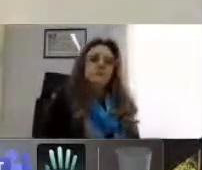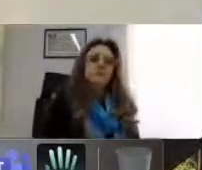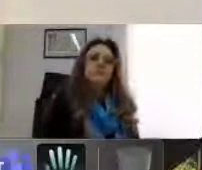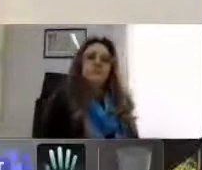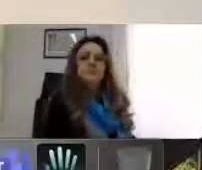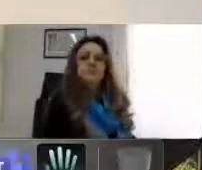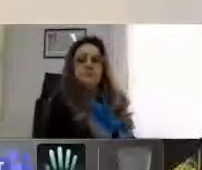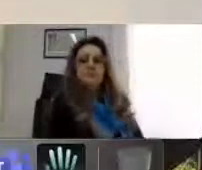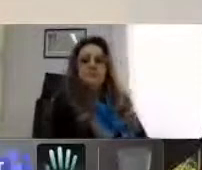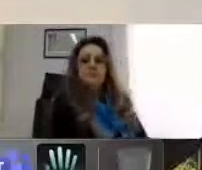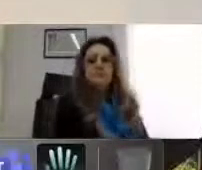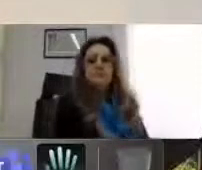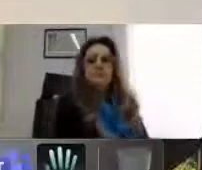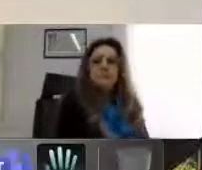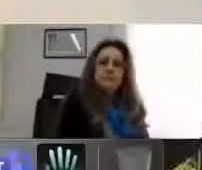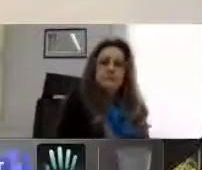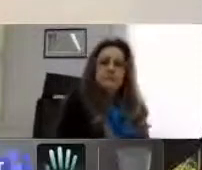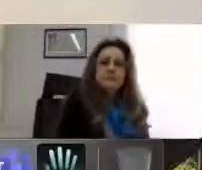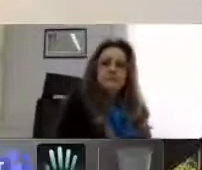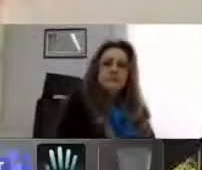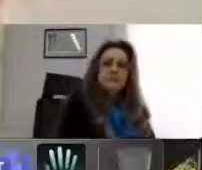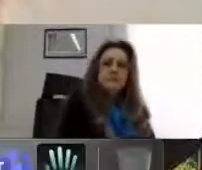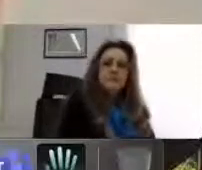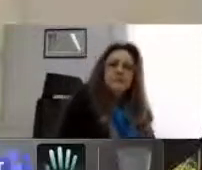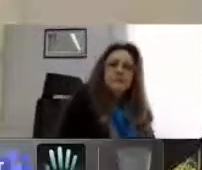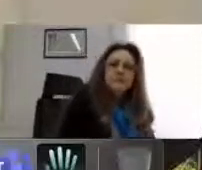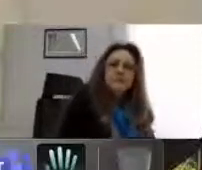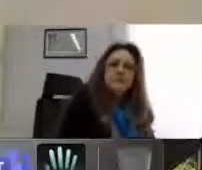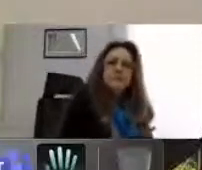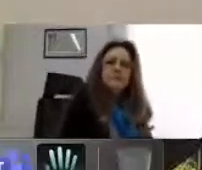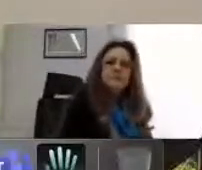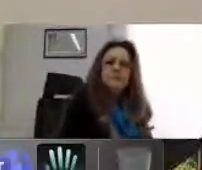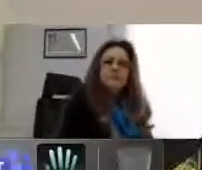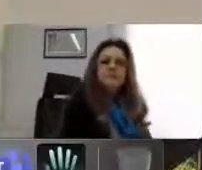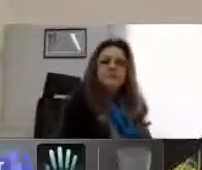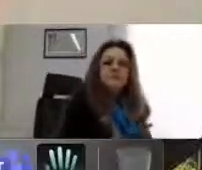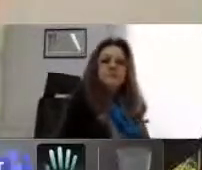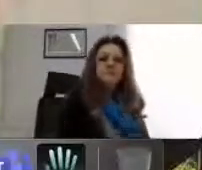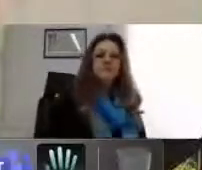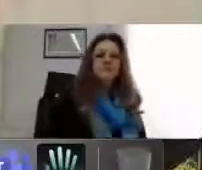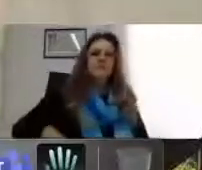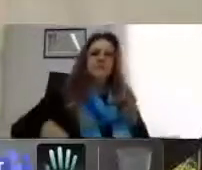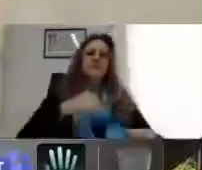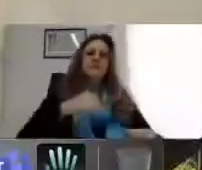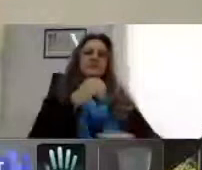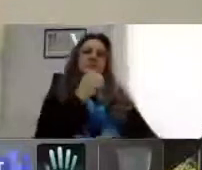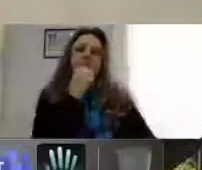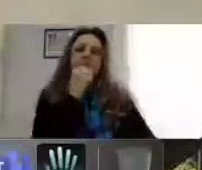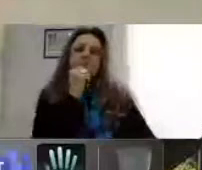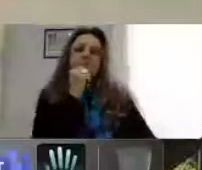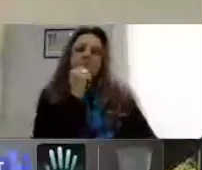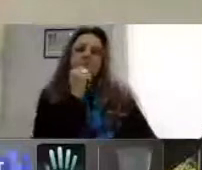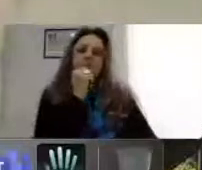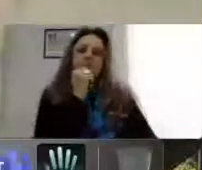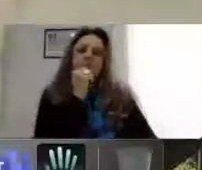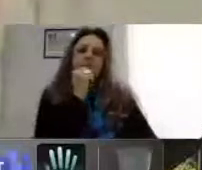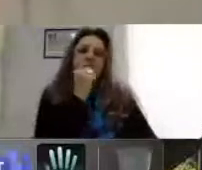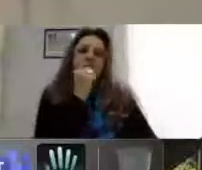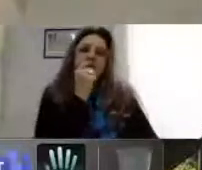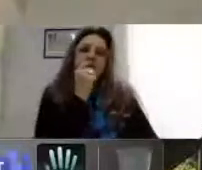de identidade desse sistema, enquanto ele estiver funcionando nessa ecologia habitacional comunicativa? Será que a gente